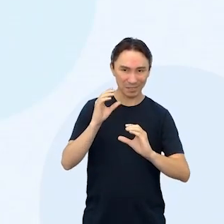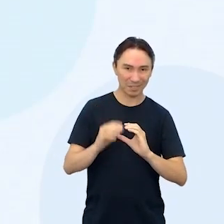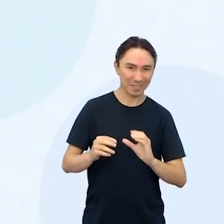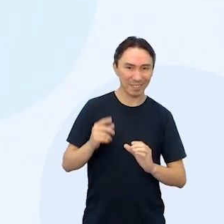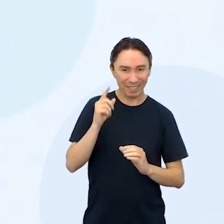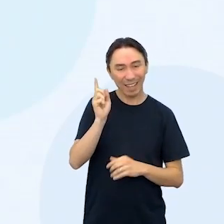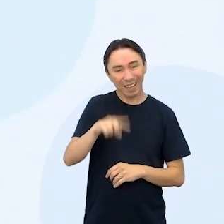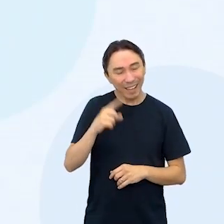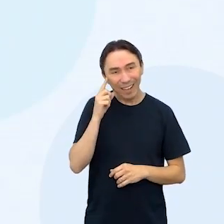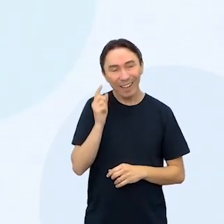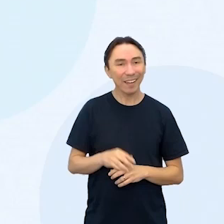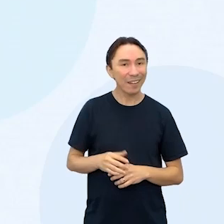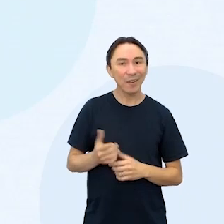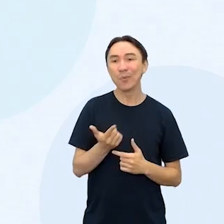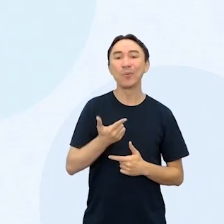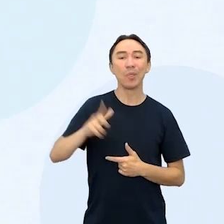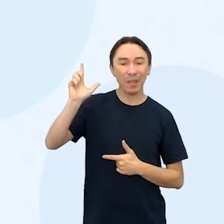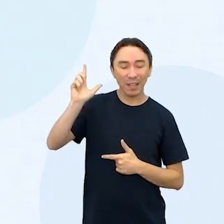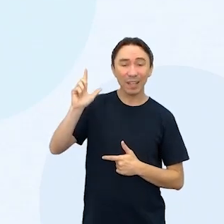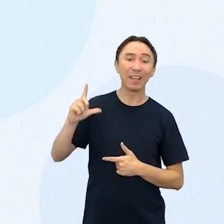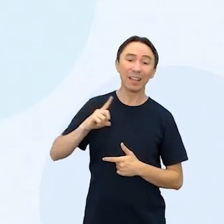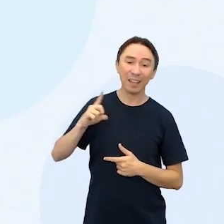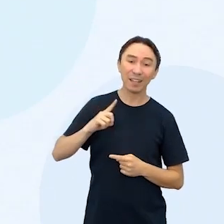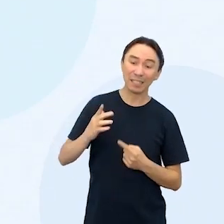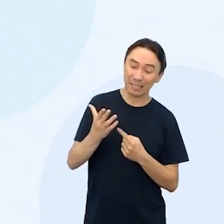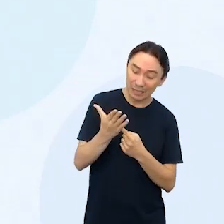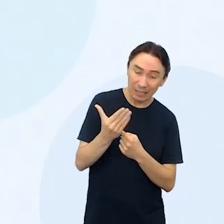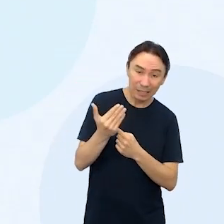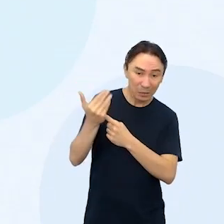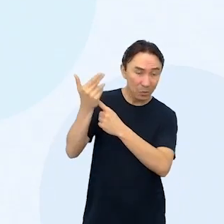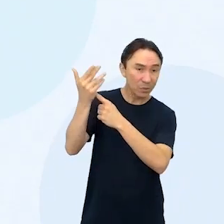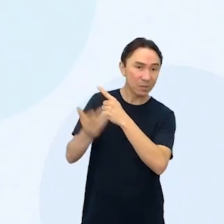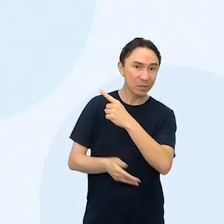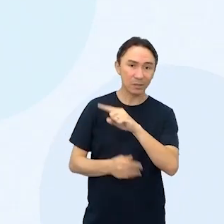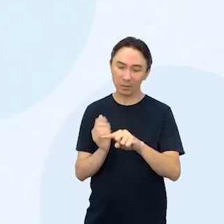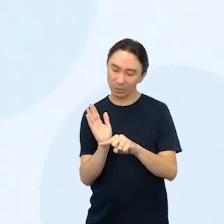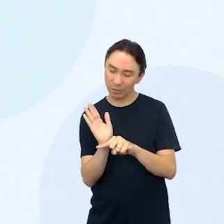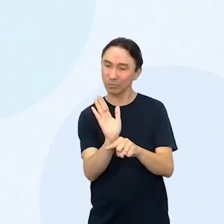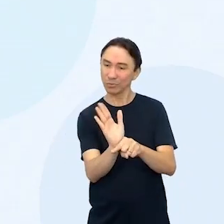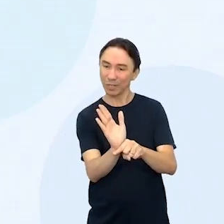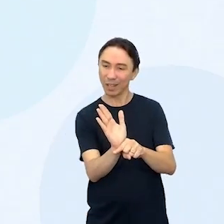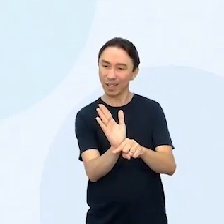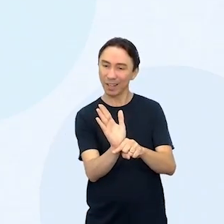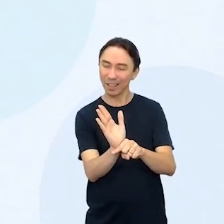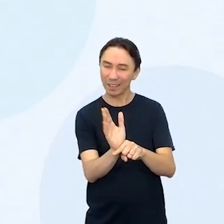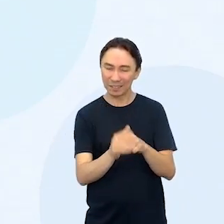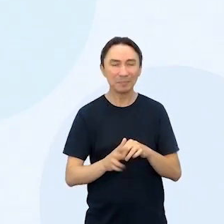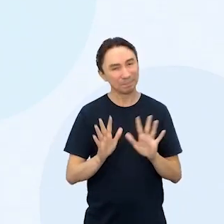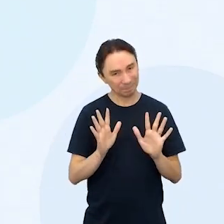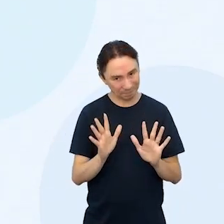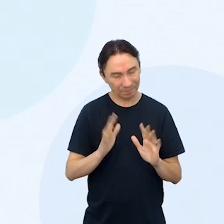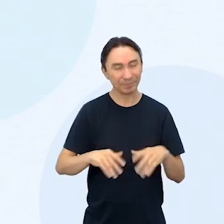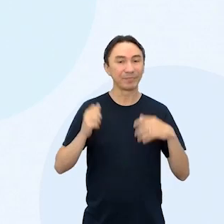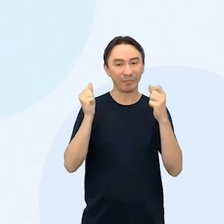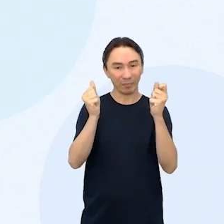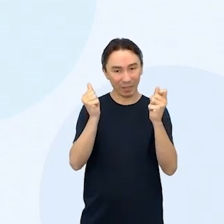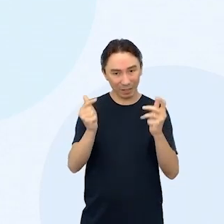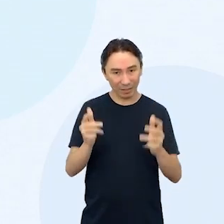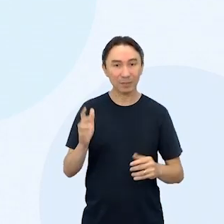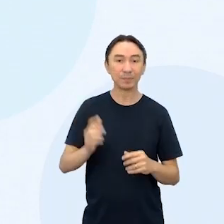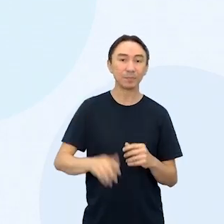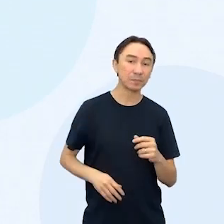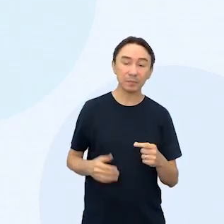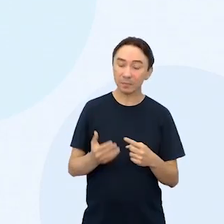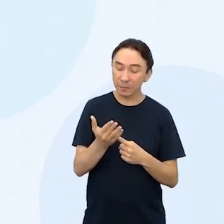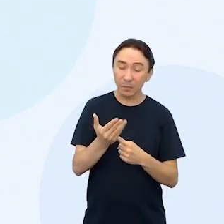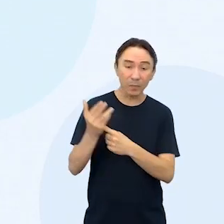denomina tecnologia assistiva, que é uma área de conhecimento. Então, o que a tecnologia assistiva ela é? Ela é uma área de